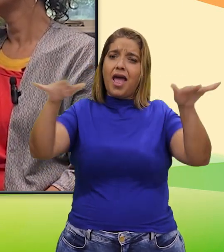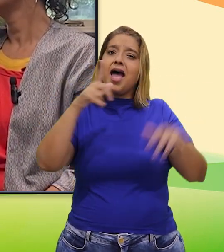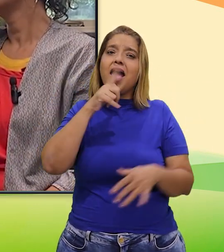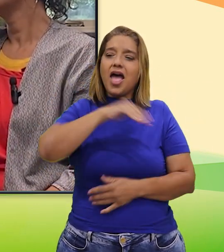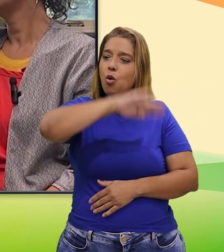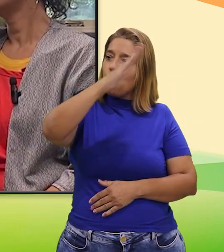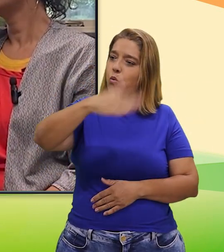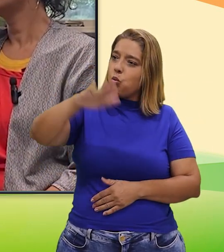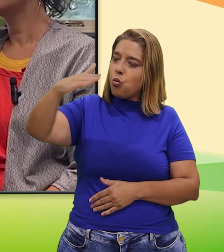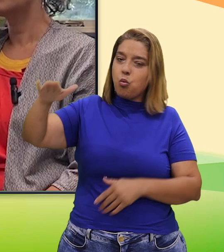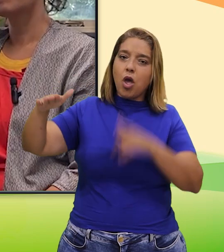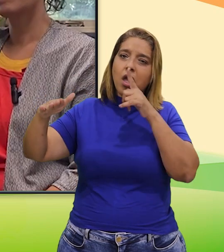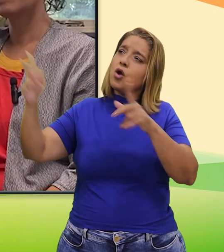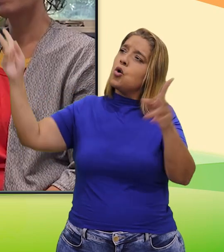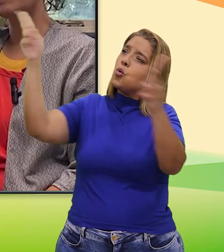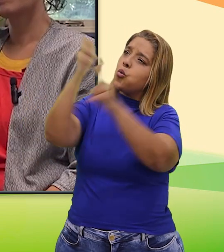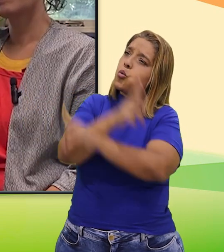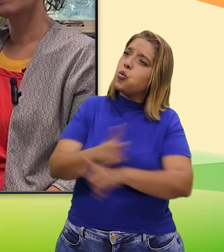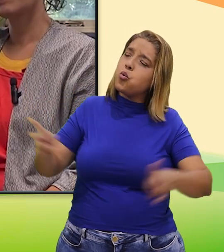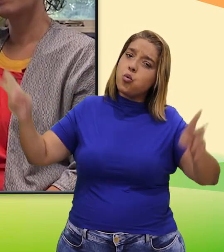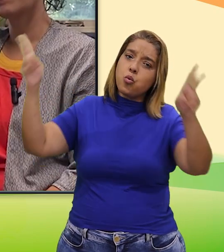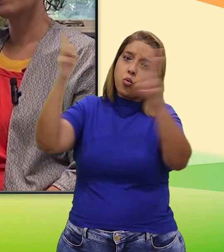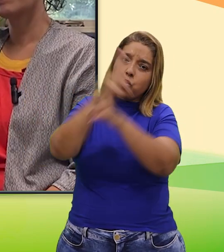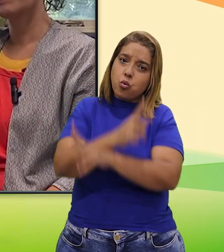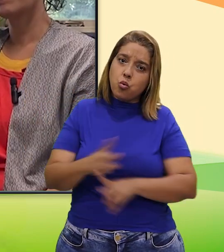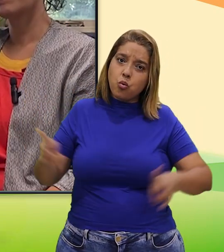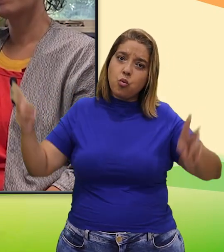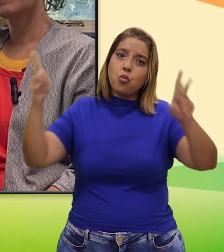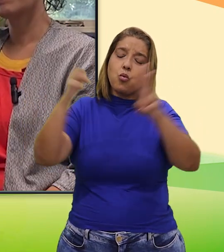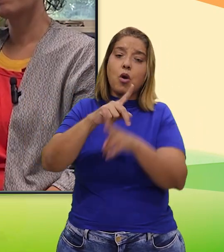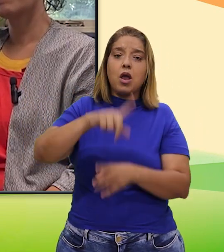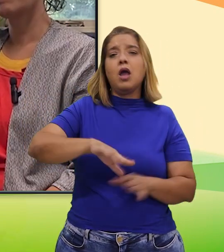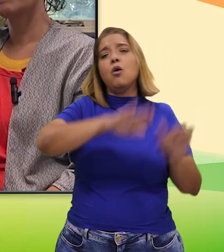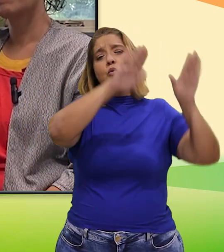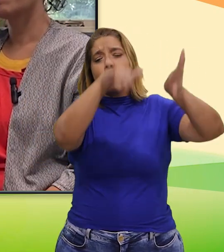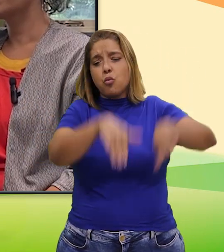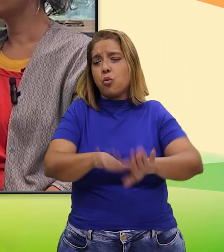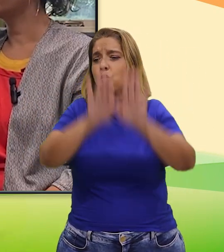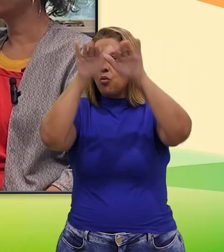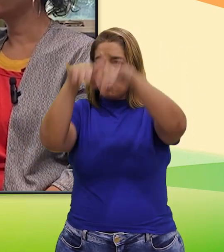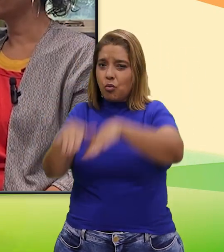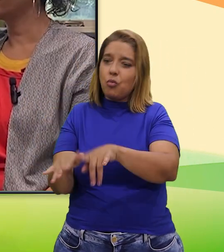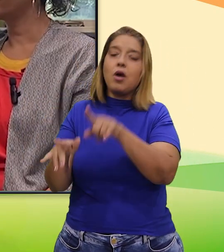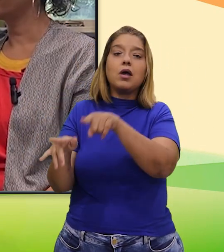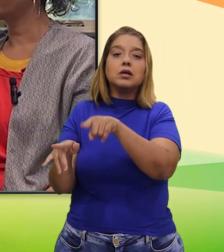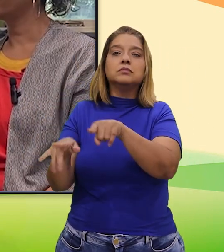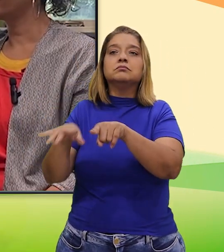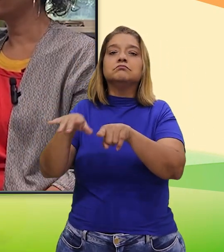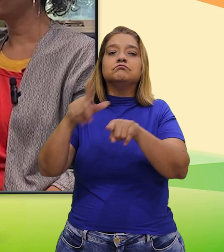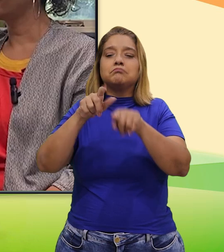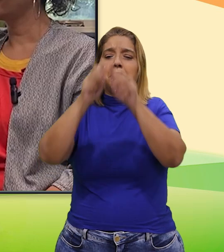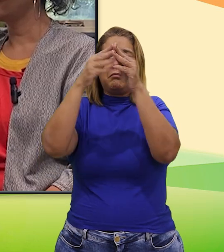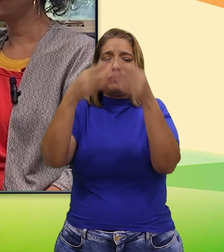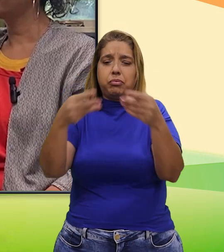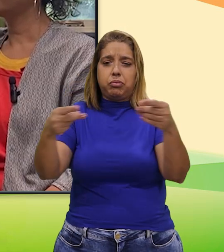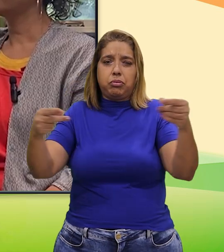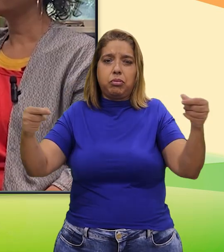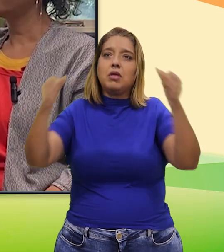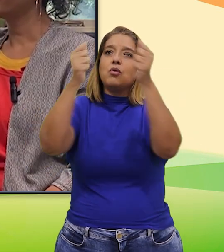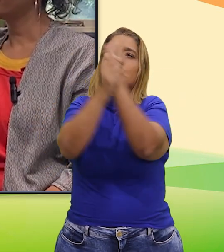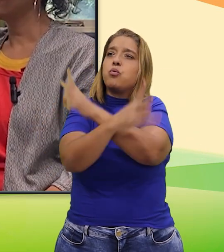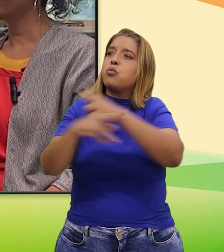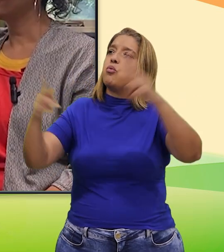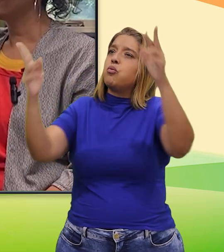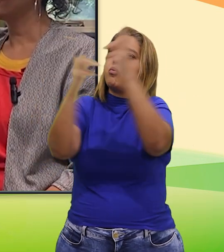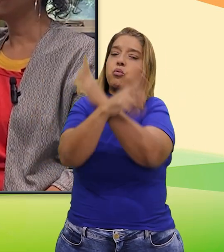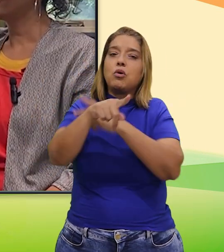Então, aquele plástico está ali na superfície do oceano, vem a maré, vem o vento, ele pega as correntes marinhas